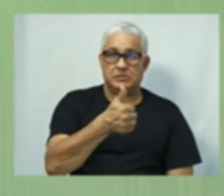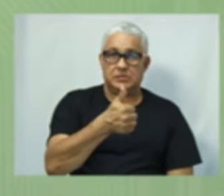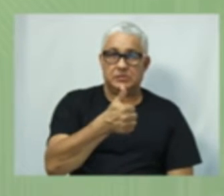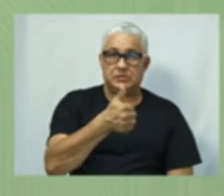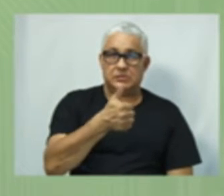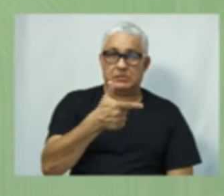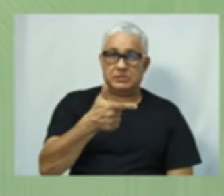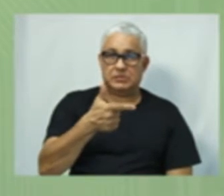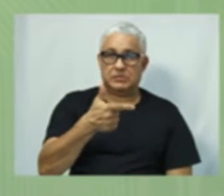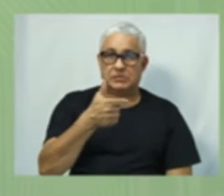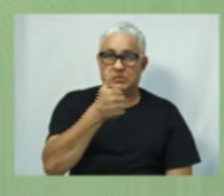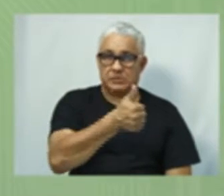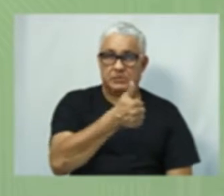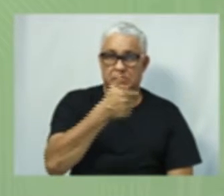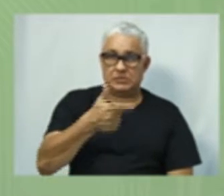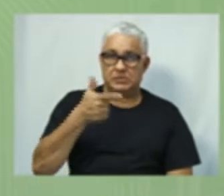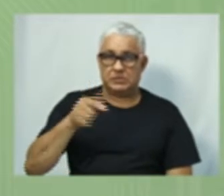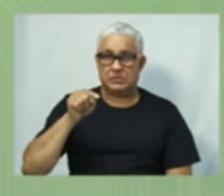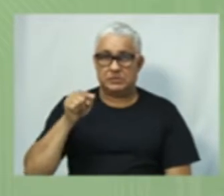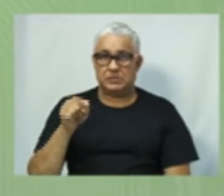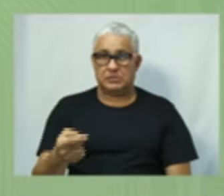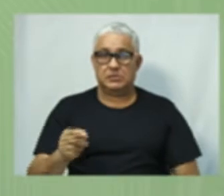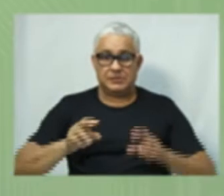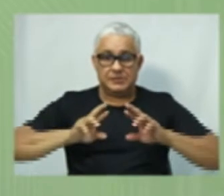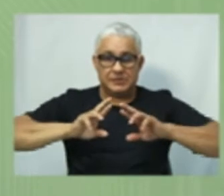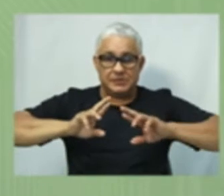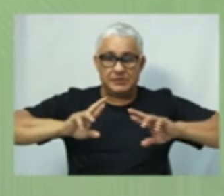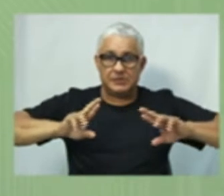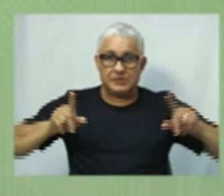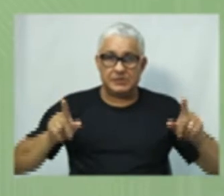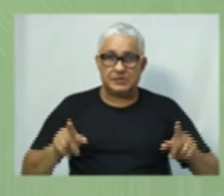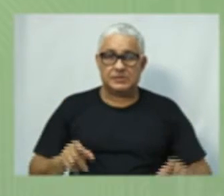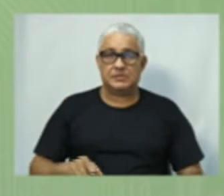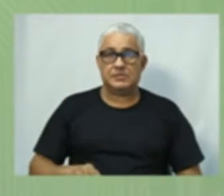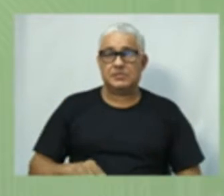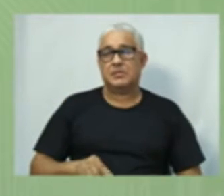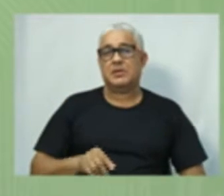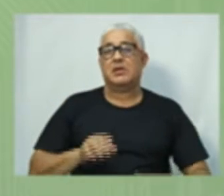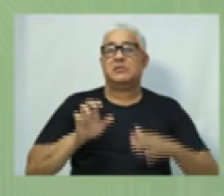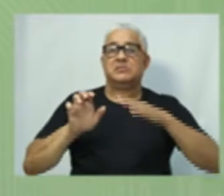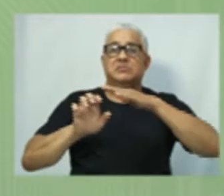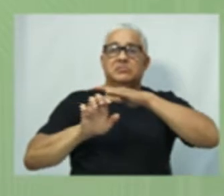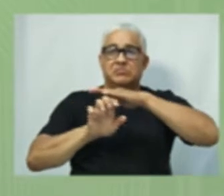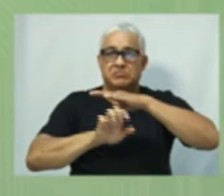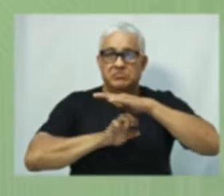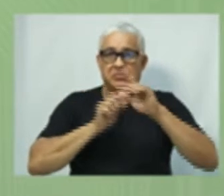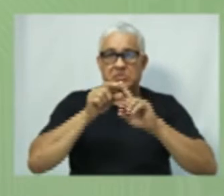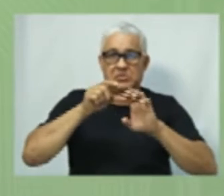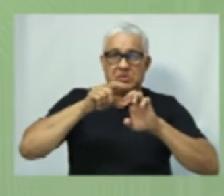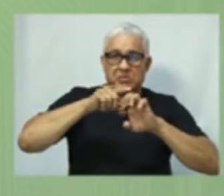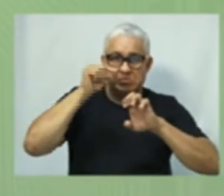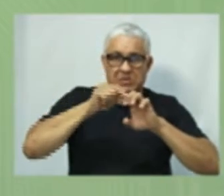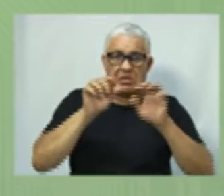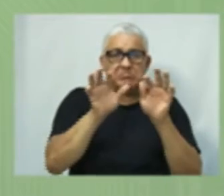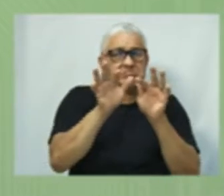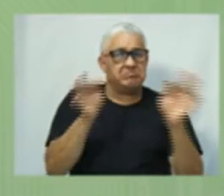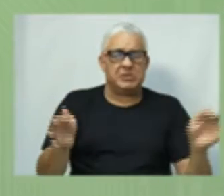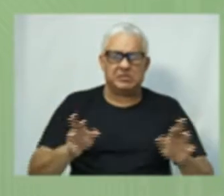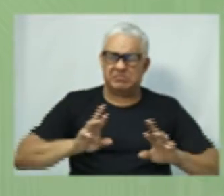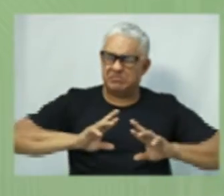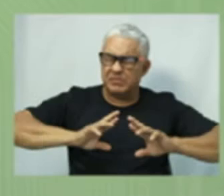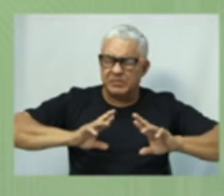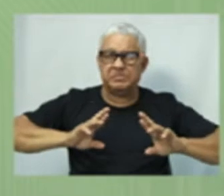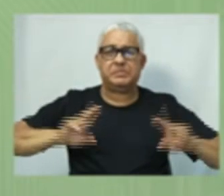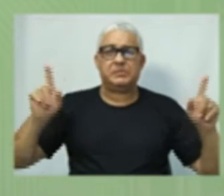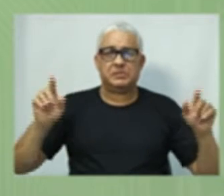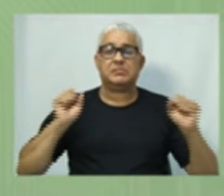122 mil de diferença. Para o pequeno empresário, é muita diferença. E com essa diferença, ele